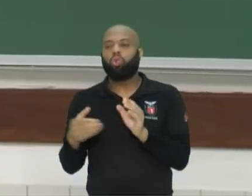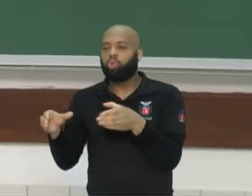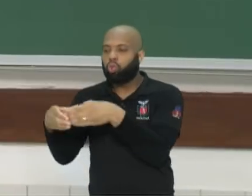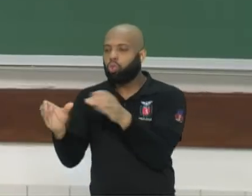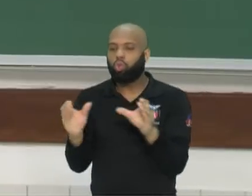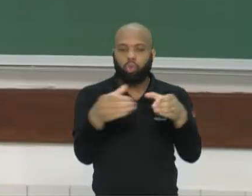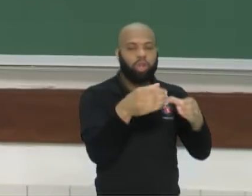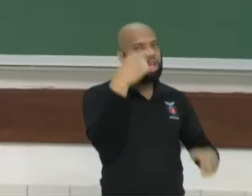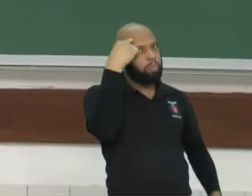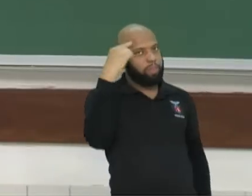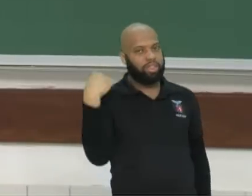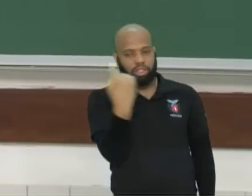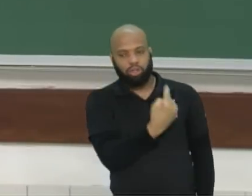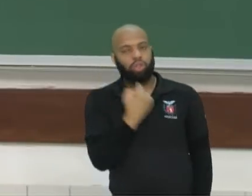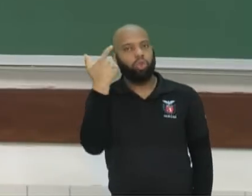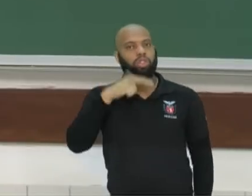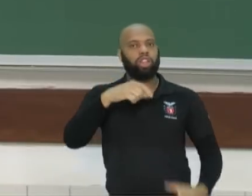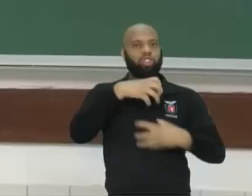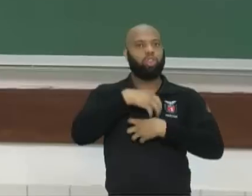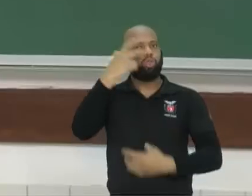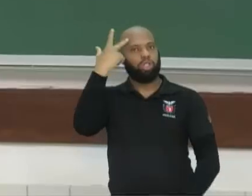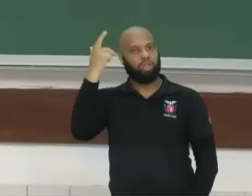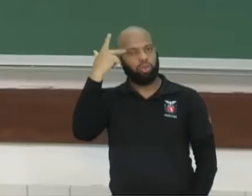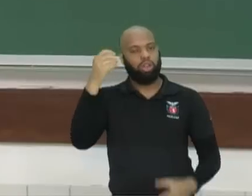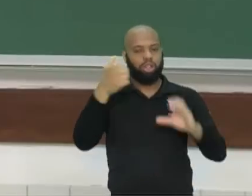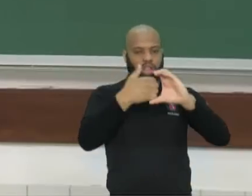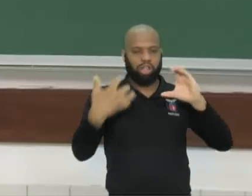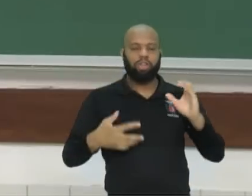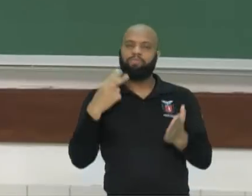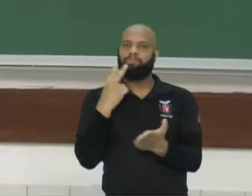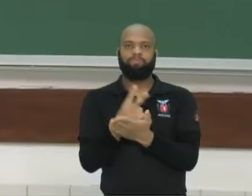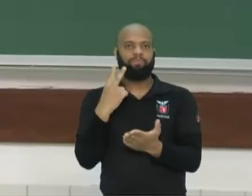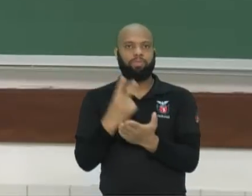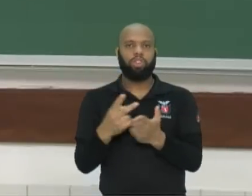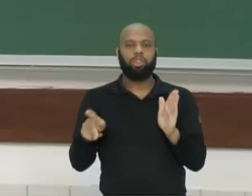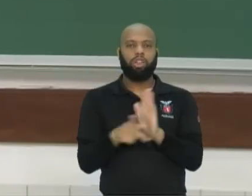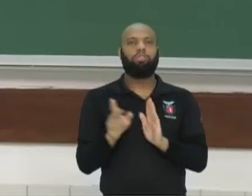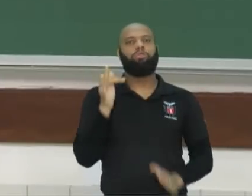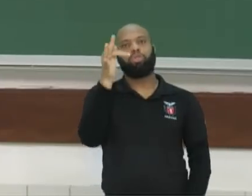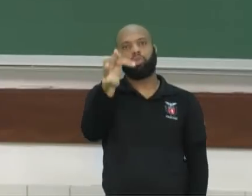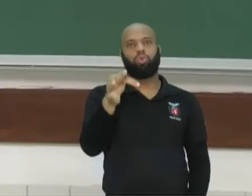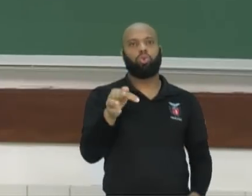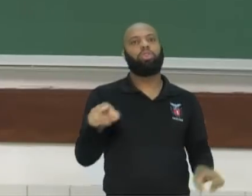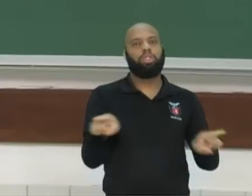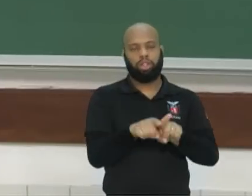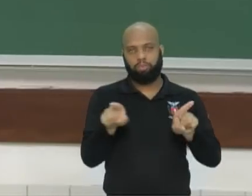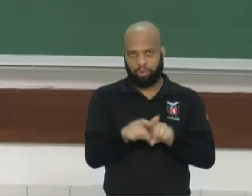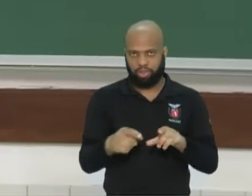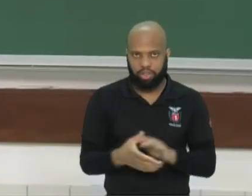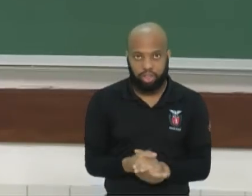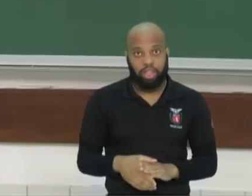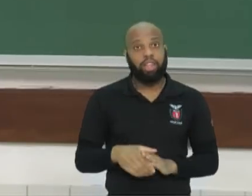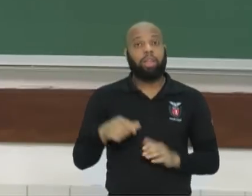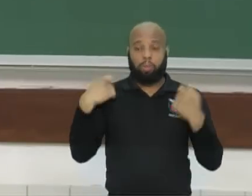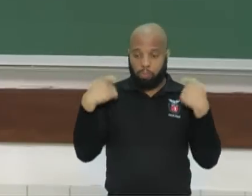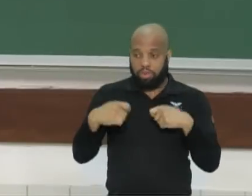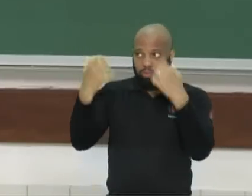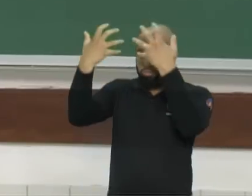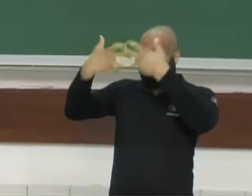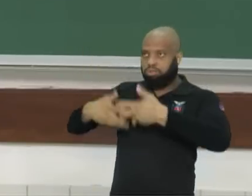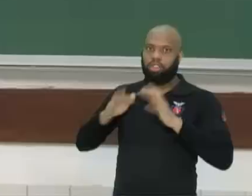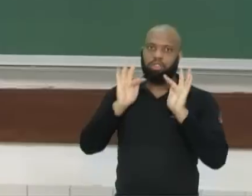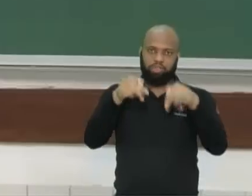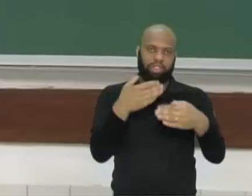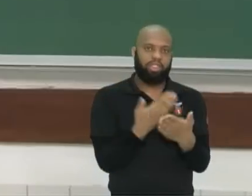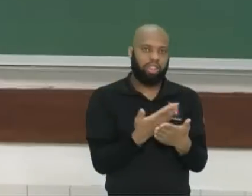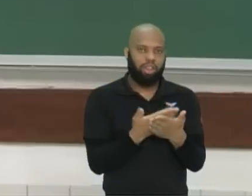pensado para que a gente tenha um meio natural aí, suas características para as gerações futuras. Então, a ideia da reflexão final da